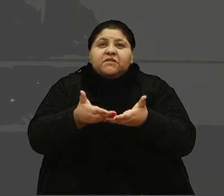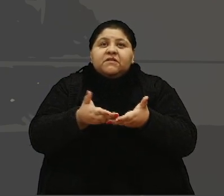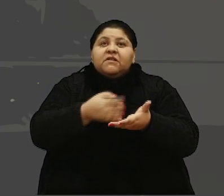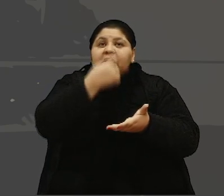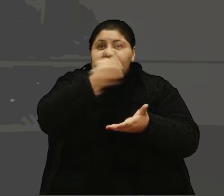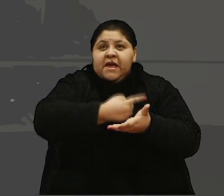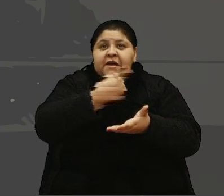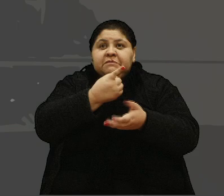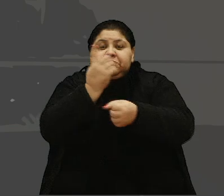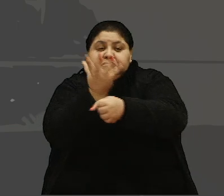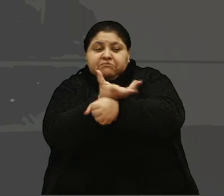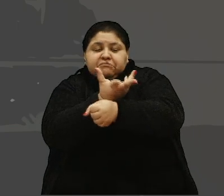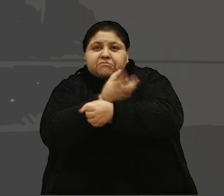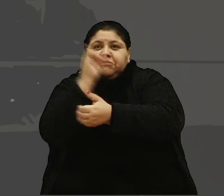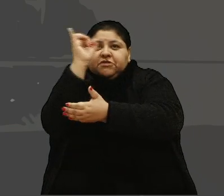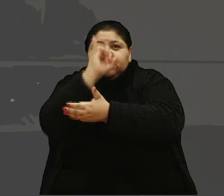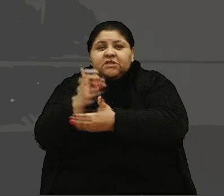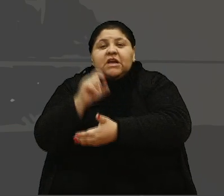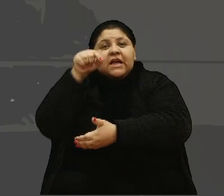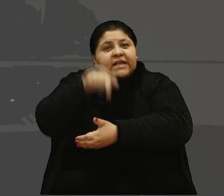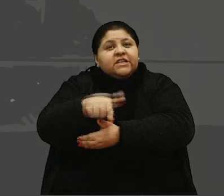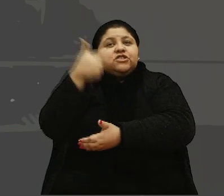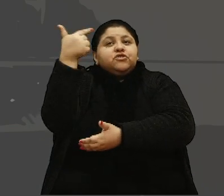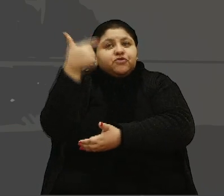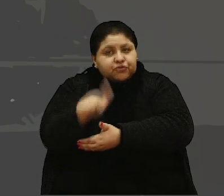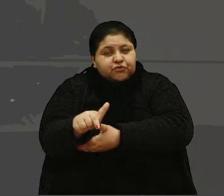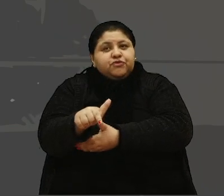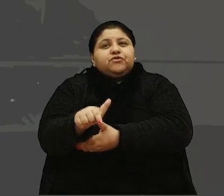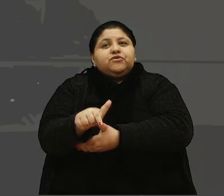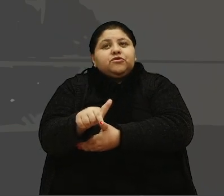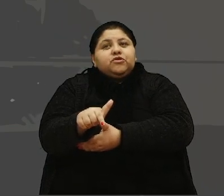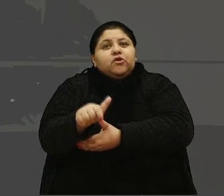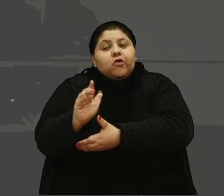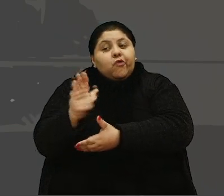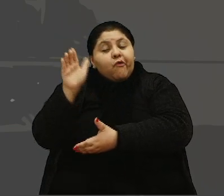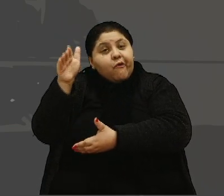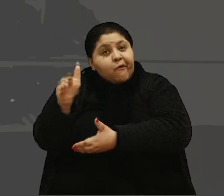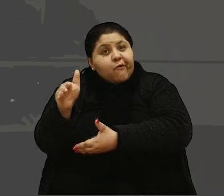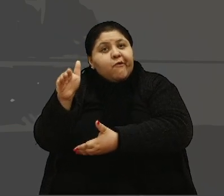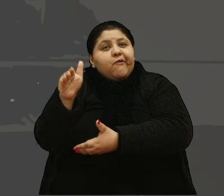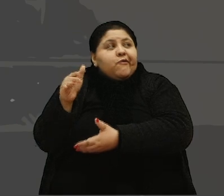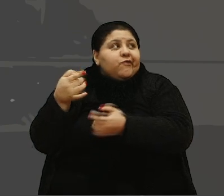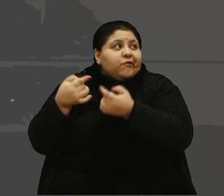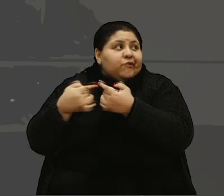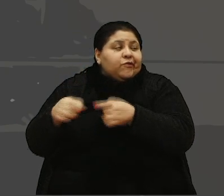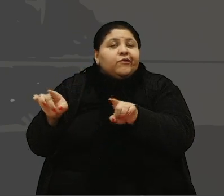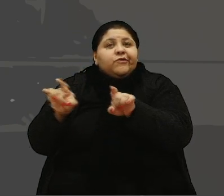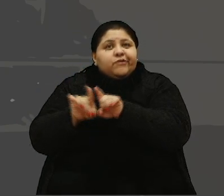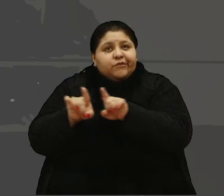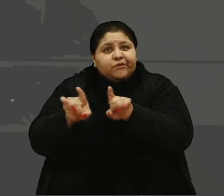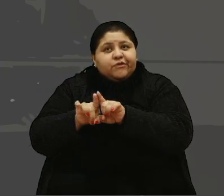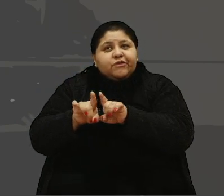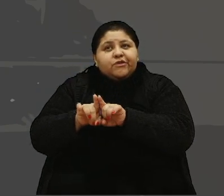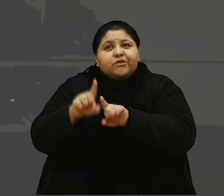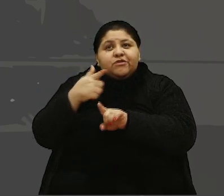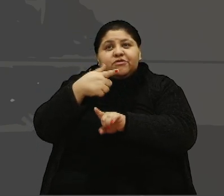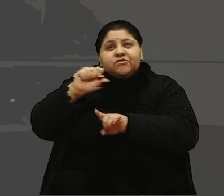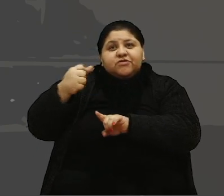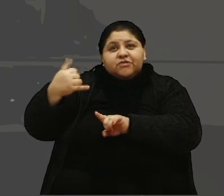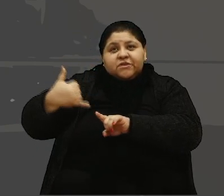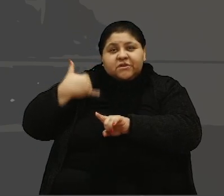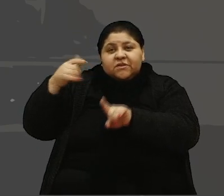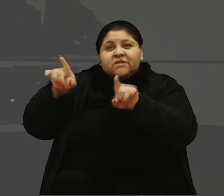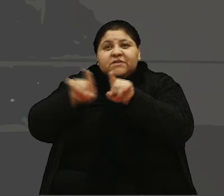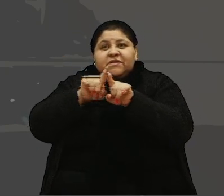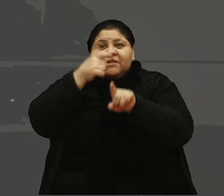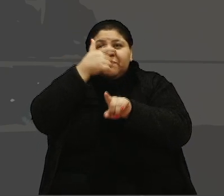Jardim Itália. Então, aqui, aqui o fato específico, né? Um idoso aí de 78 anos. Também acho,